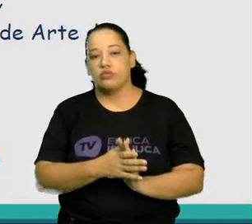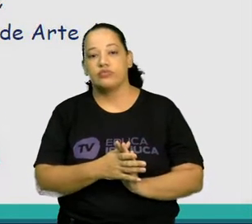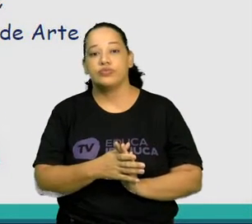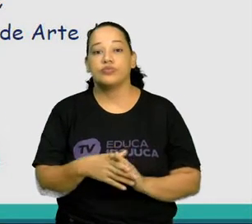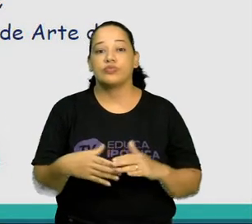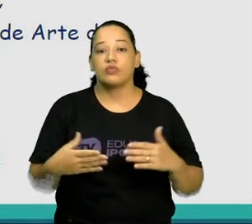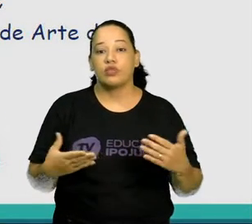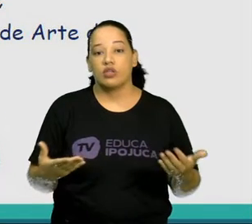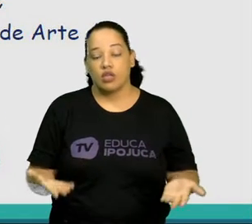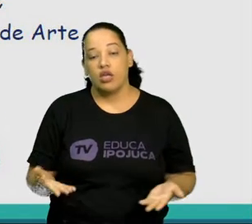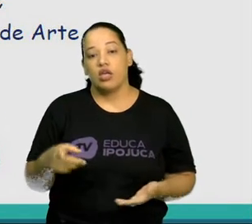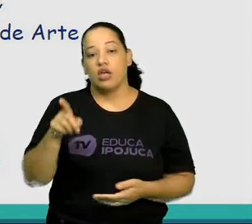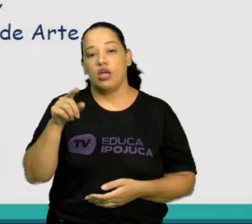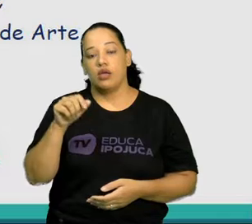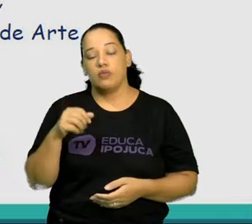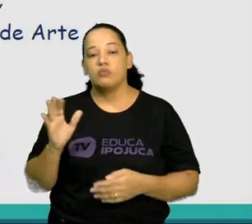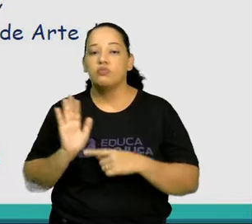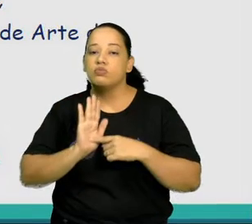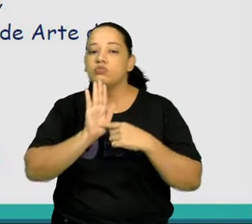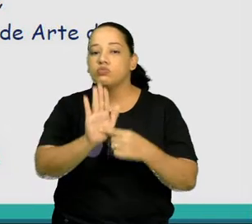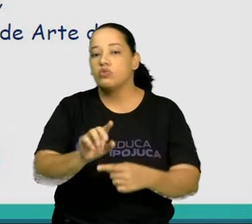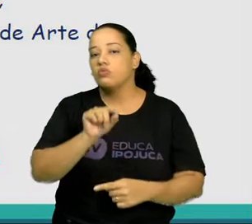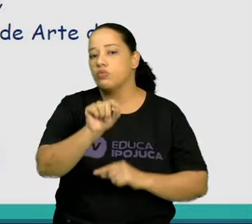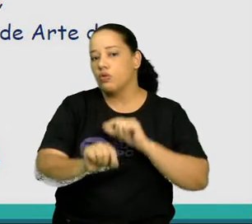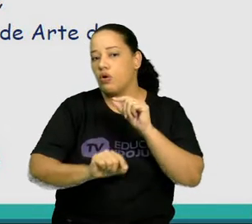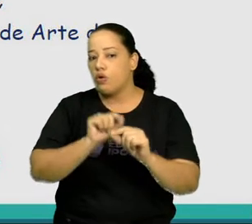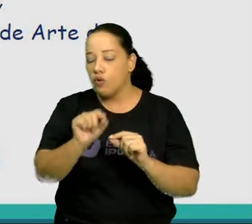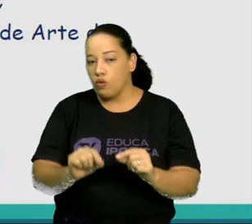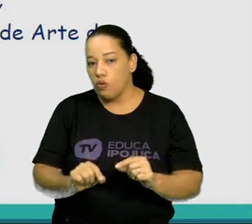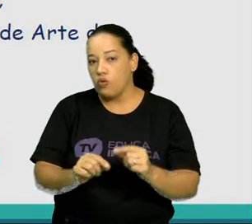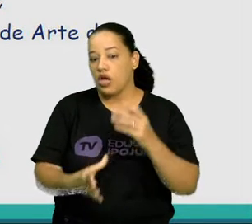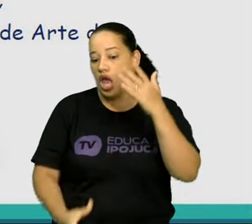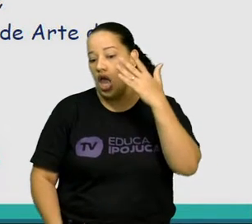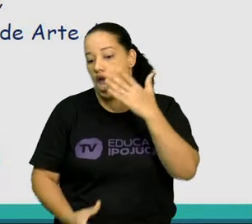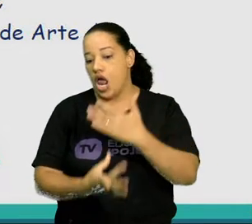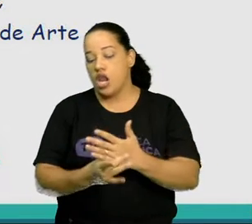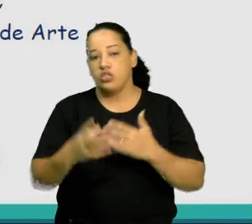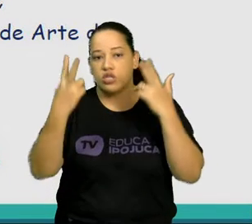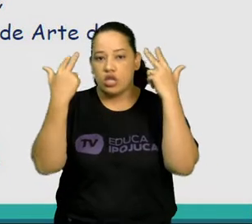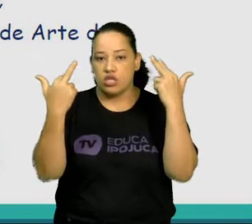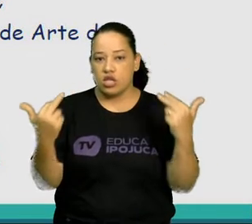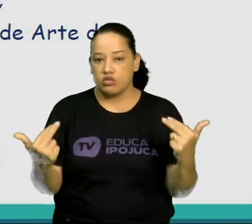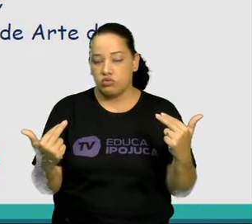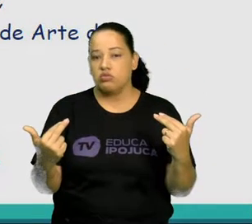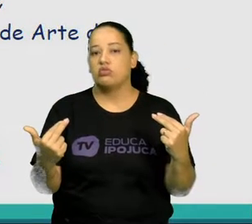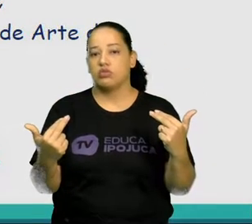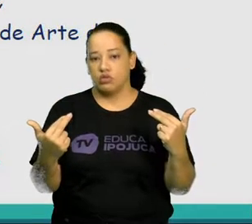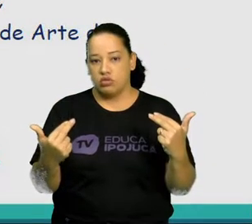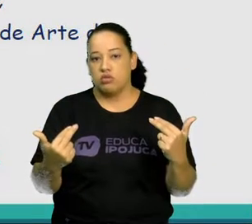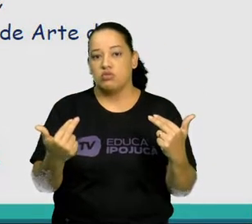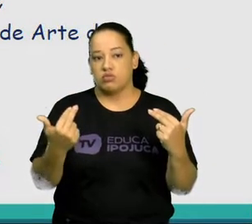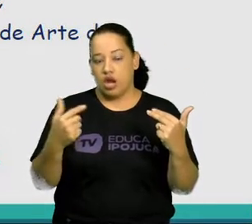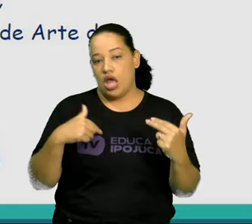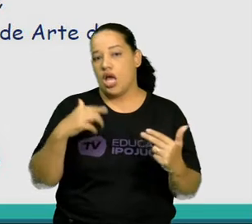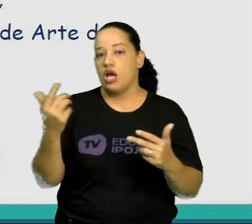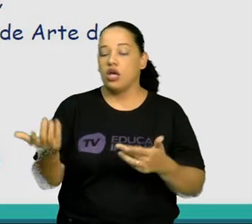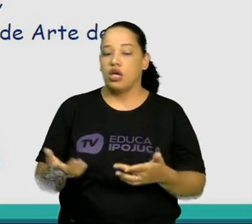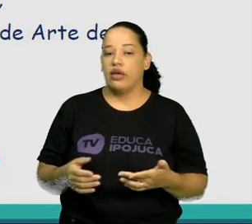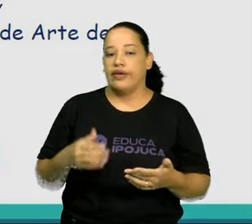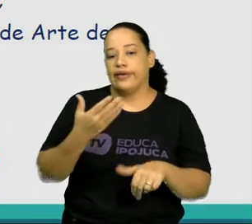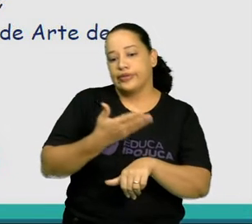Defende uma atuação realista e natural. Combate os excessos da